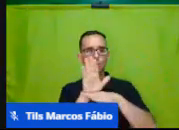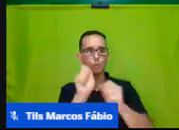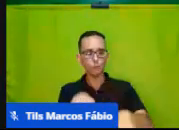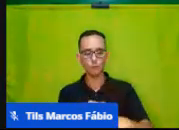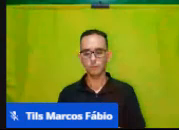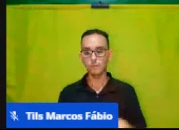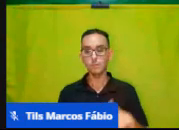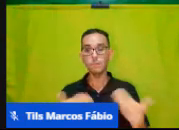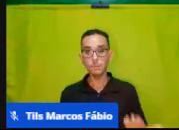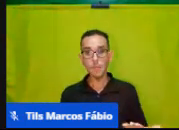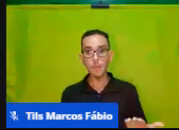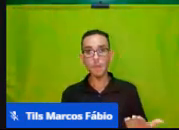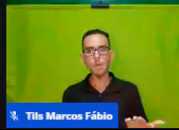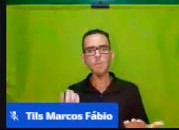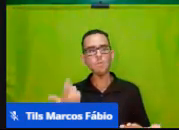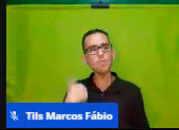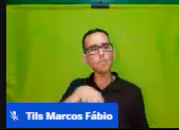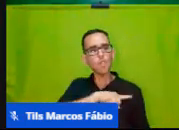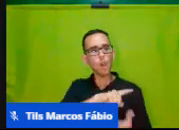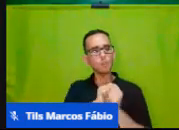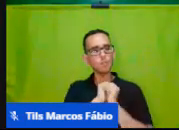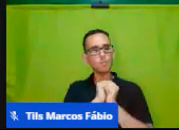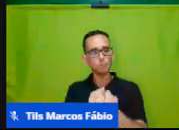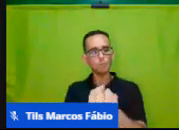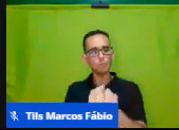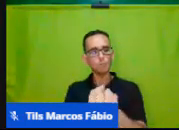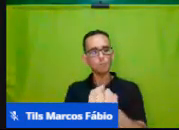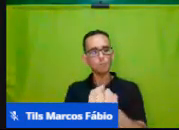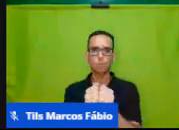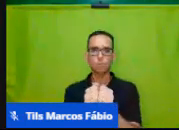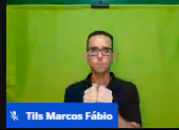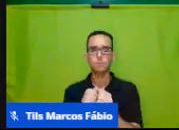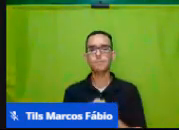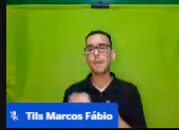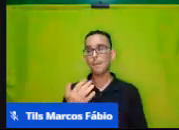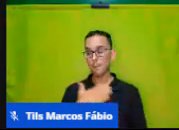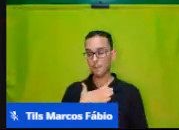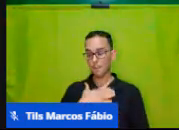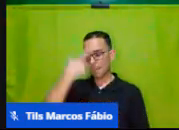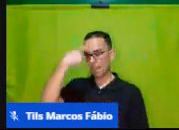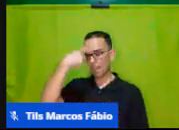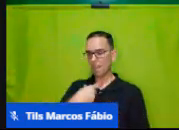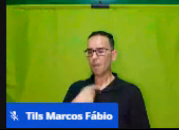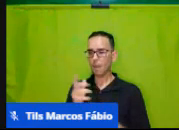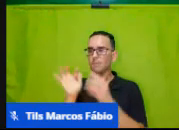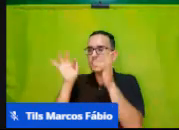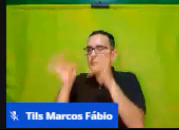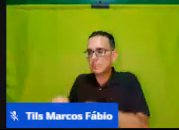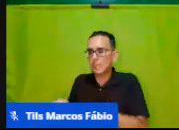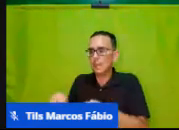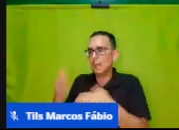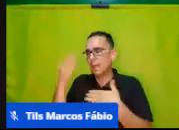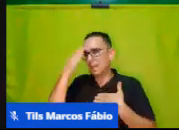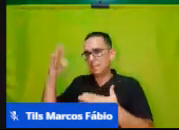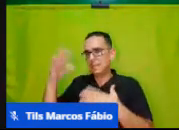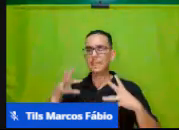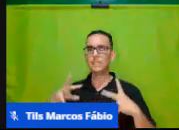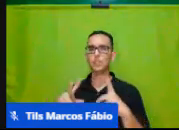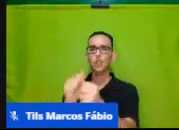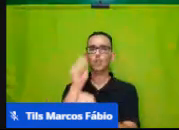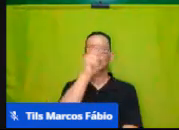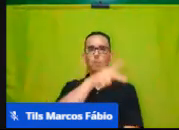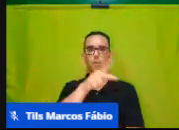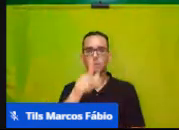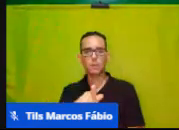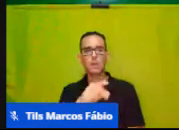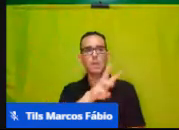vai construindo junto, tá? Eu quero aqui, da minha parte, encerrando a minha parte aqui, agradecer ao professor Elton pela disposição, ao